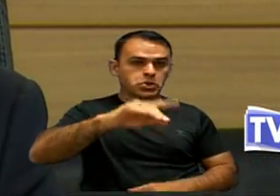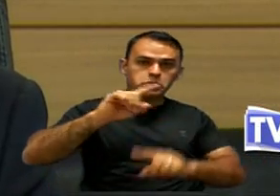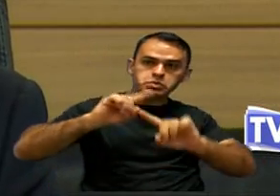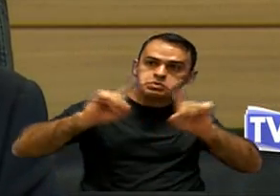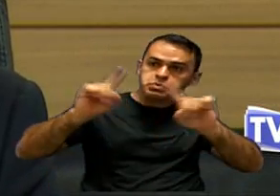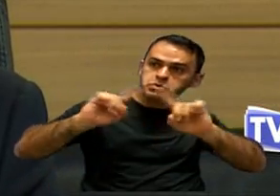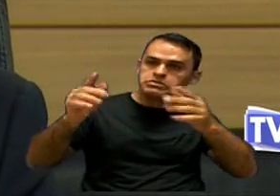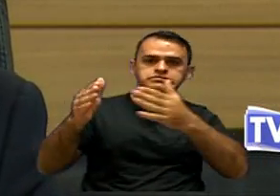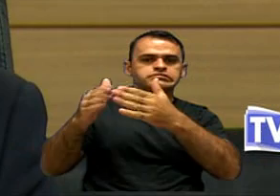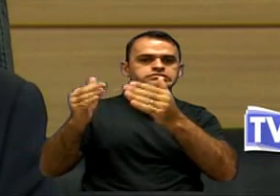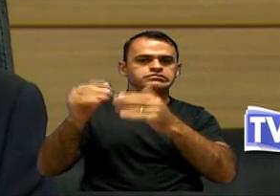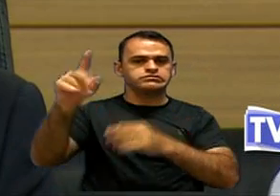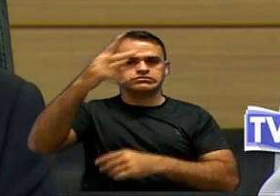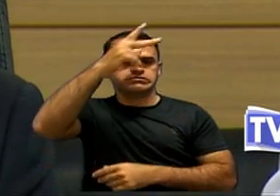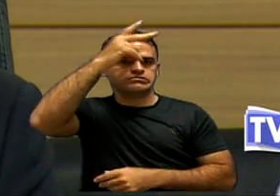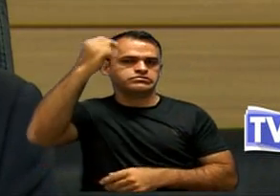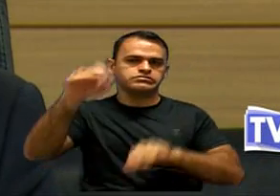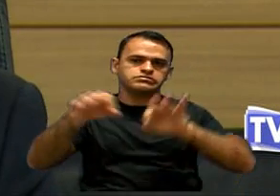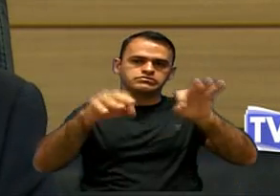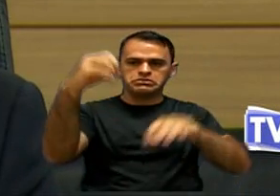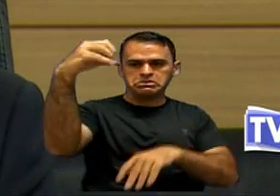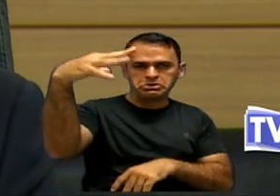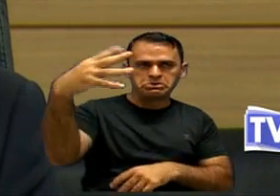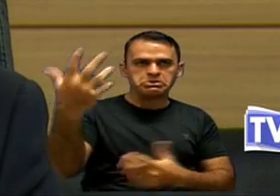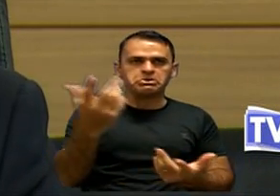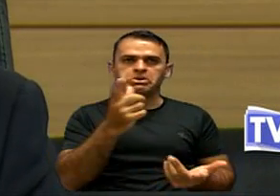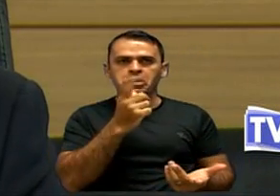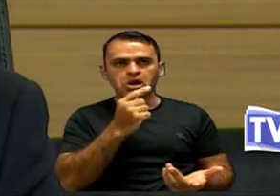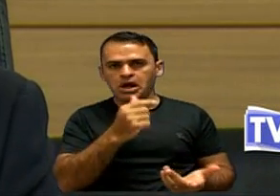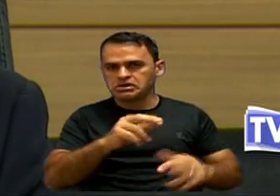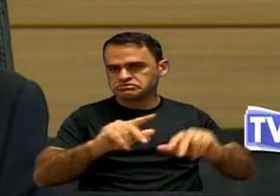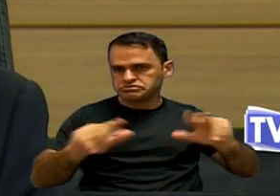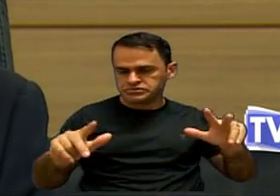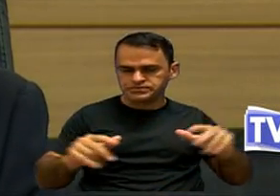Assim que eu entrei aqui, em 2001,